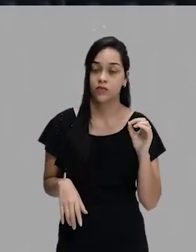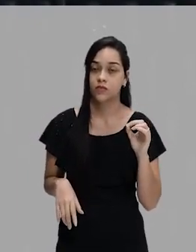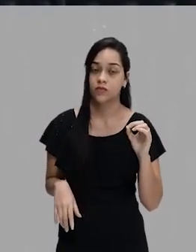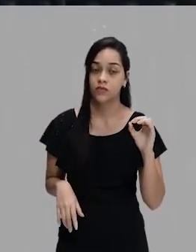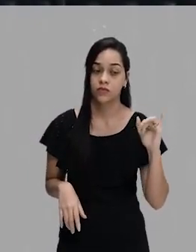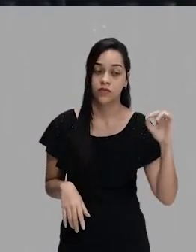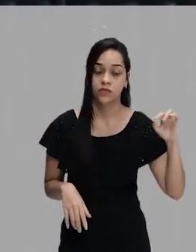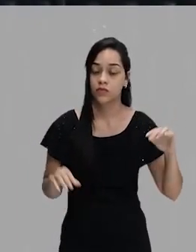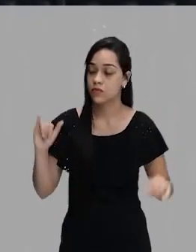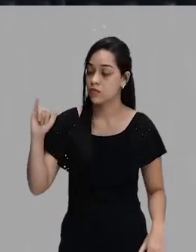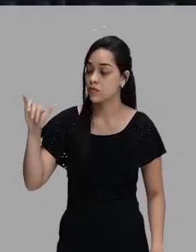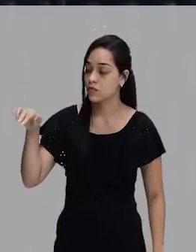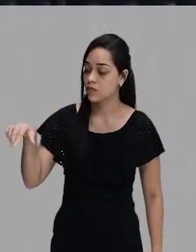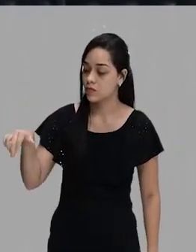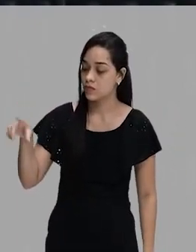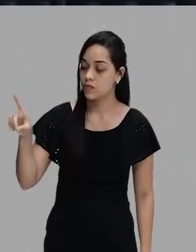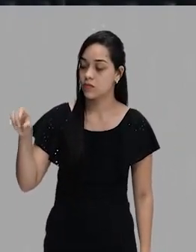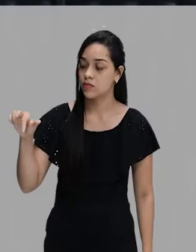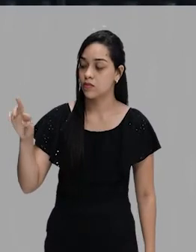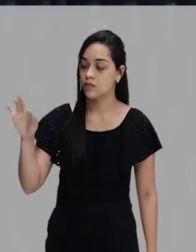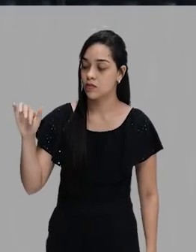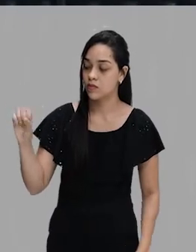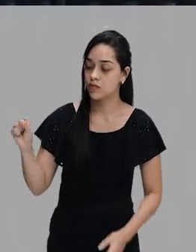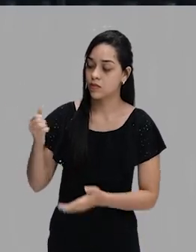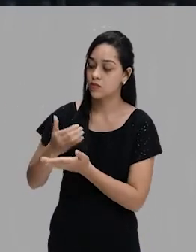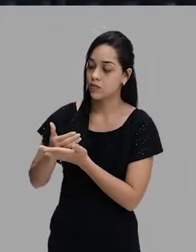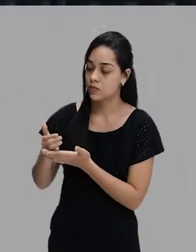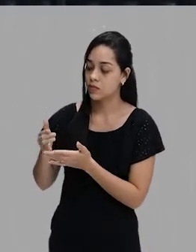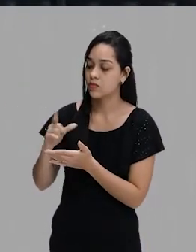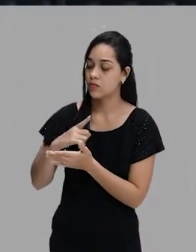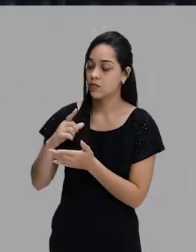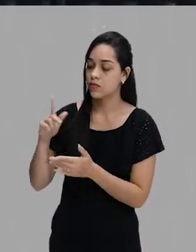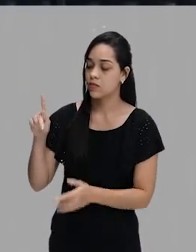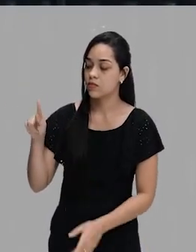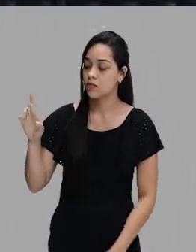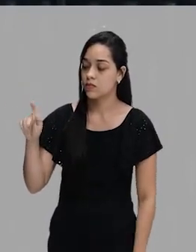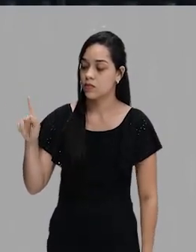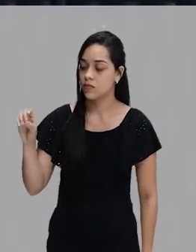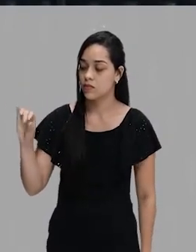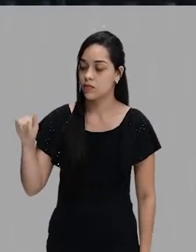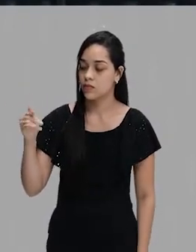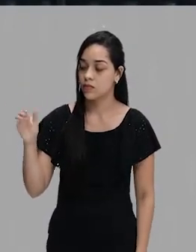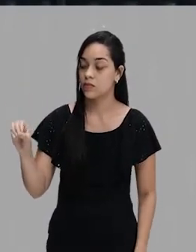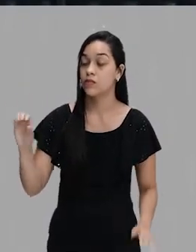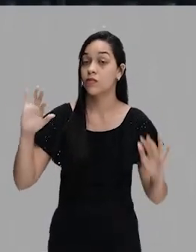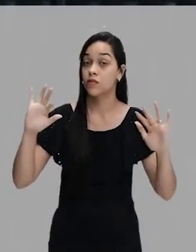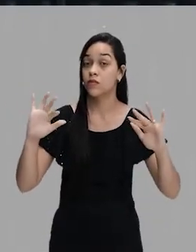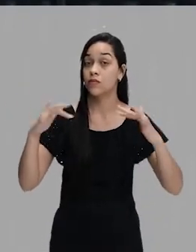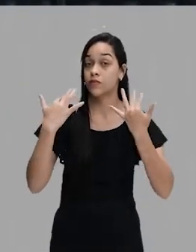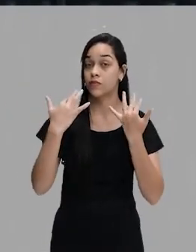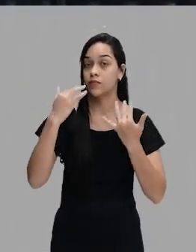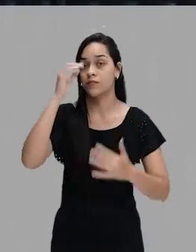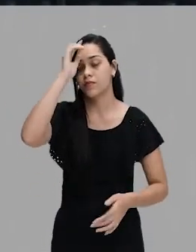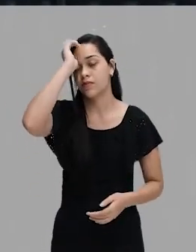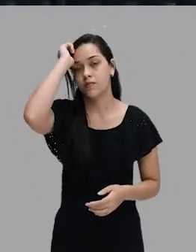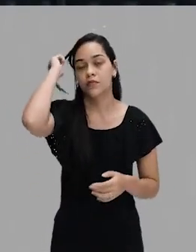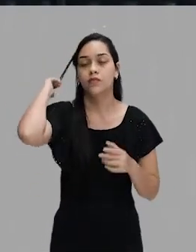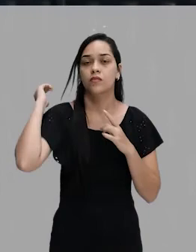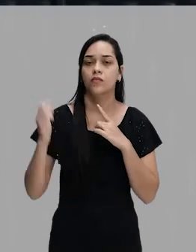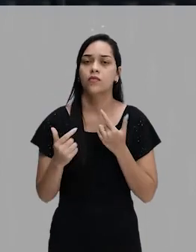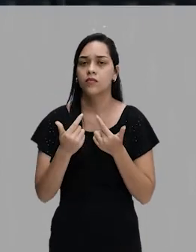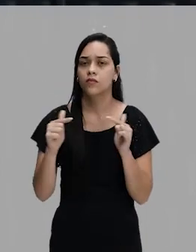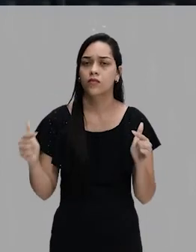objetivas indiretas sempre são iniciadas com preposição. Agora, presta bem atenção. Existem